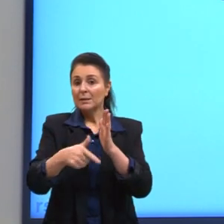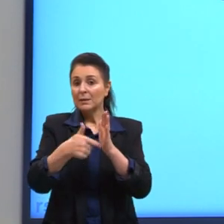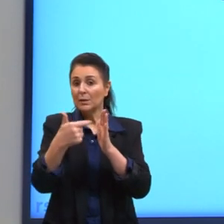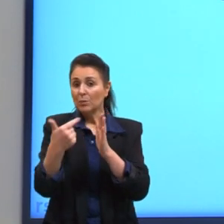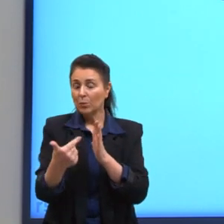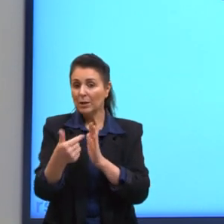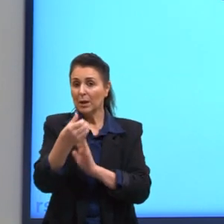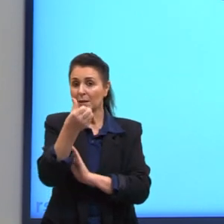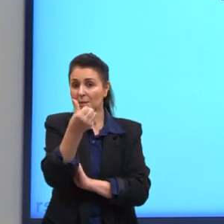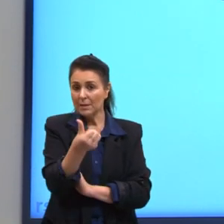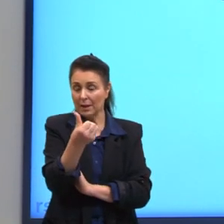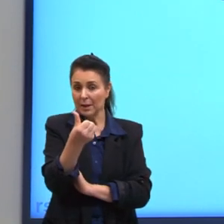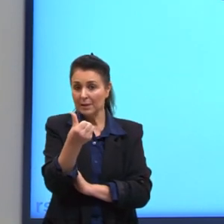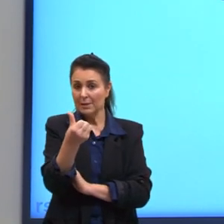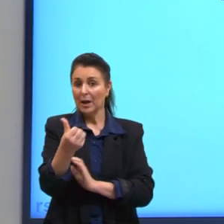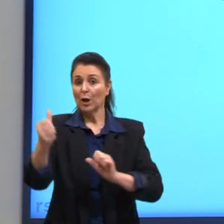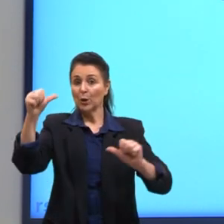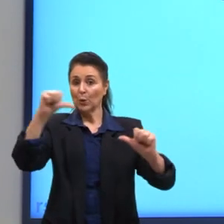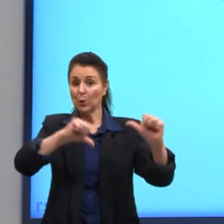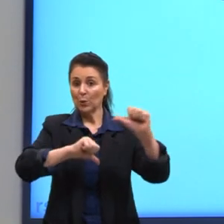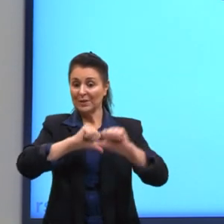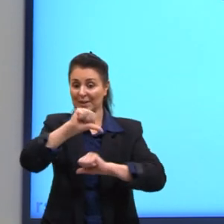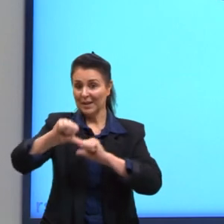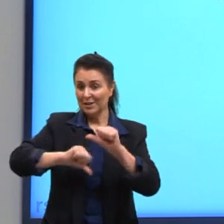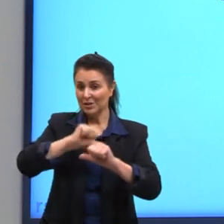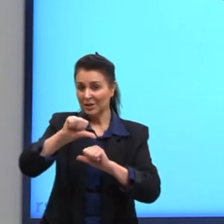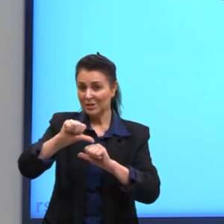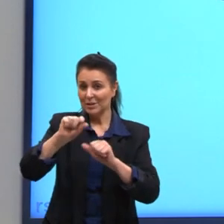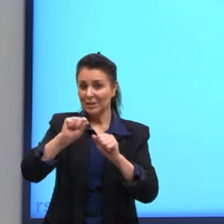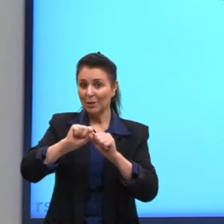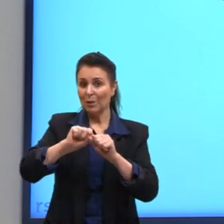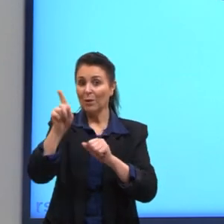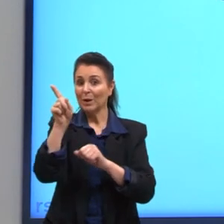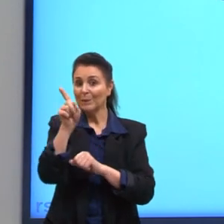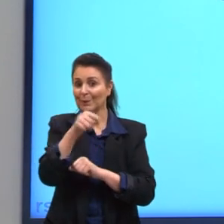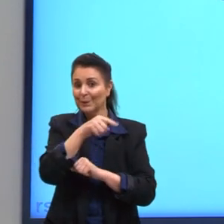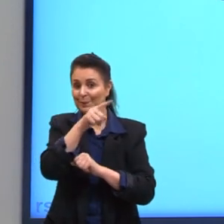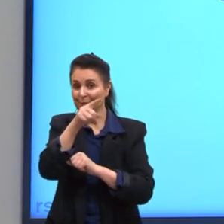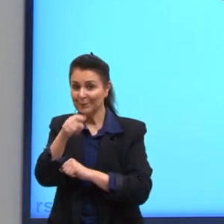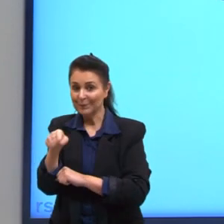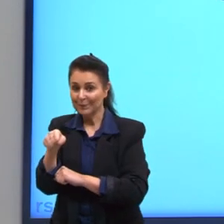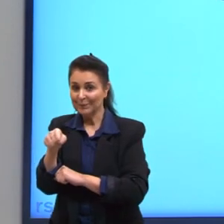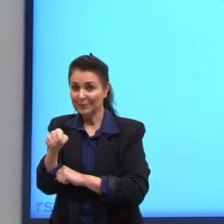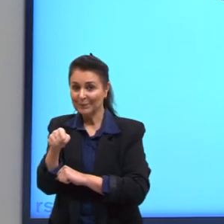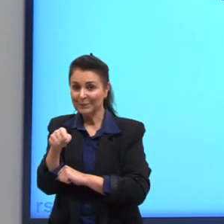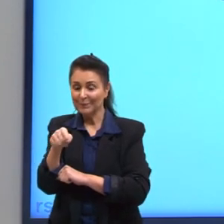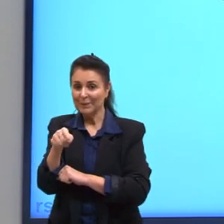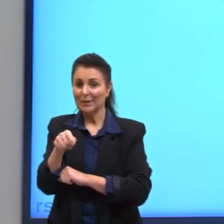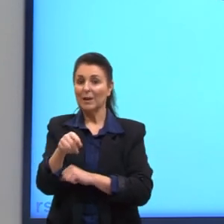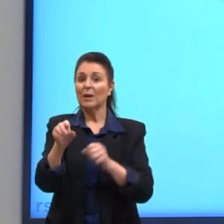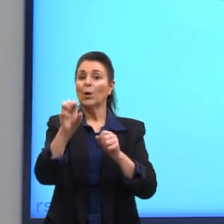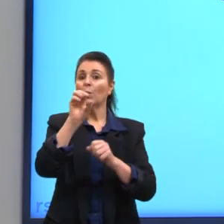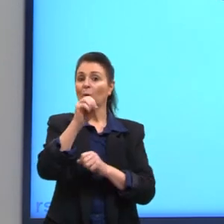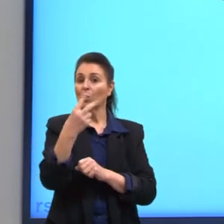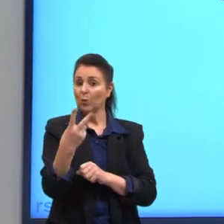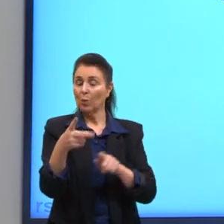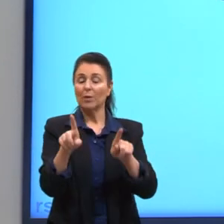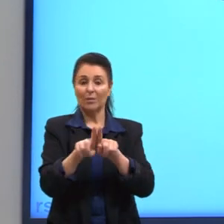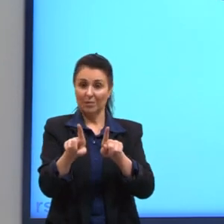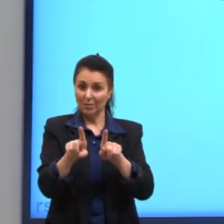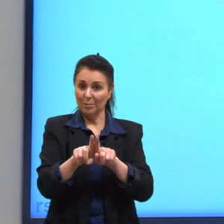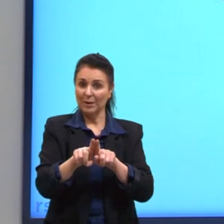seis nos reagentes Como eu faço eu anulo os termos né o mesmo eu vou fazer para o oxigênio que eu tenho